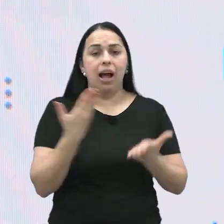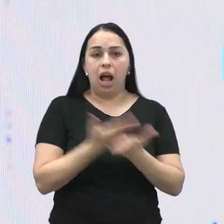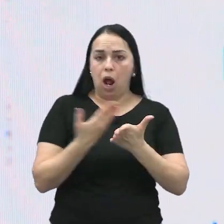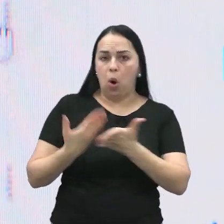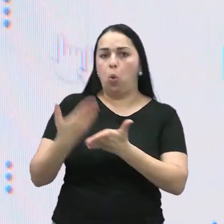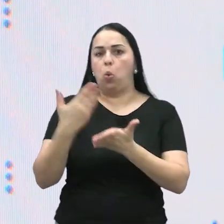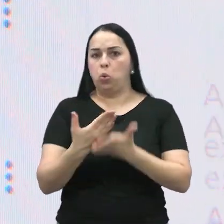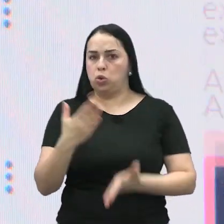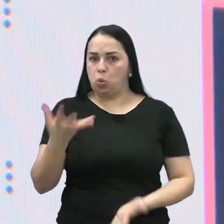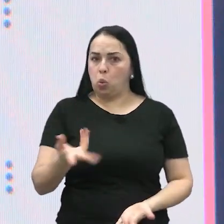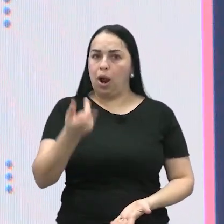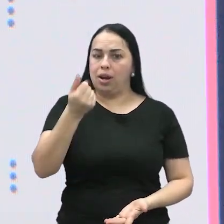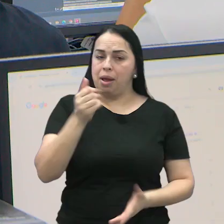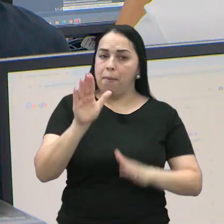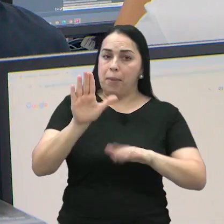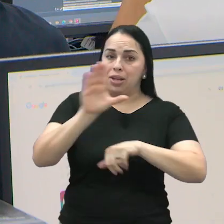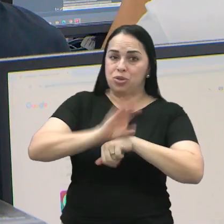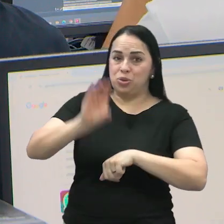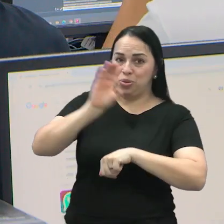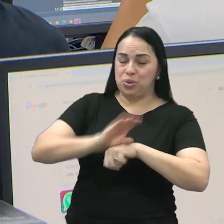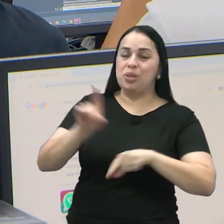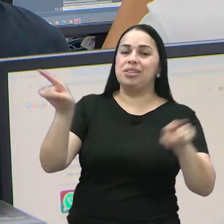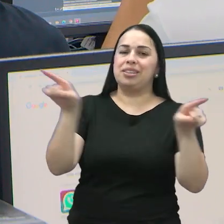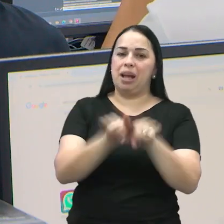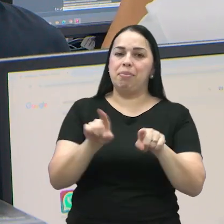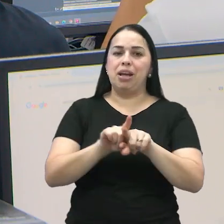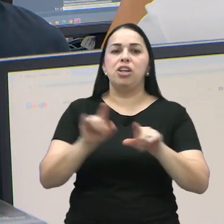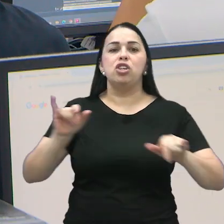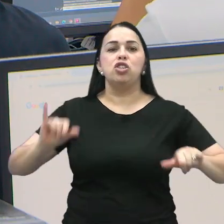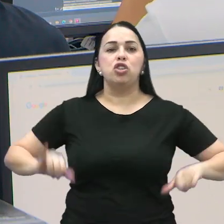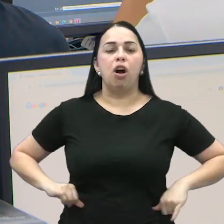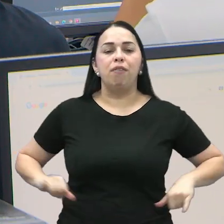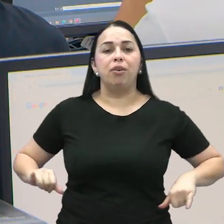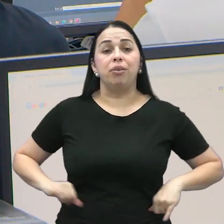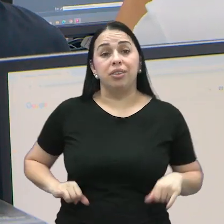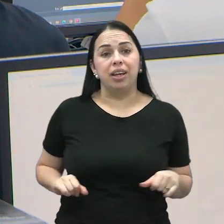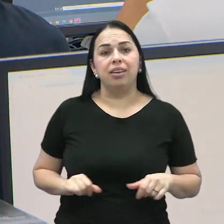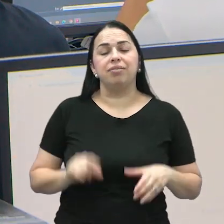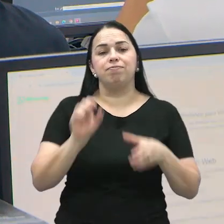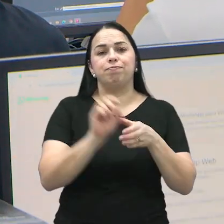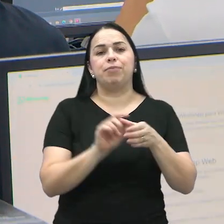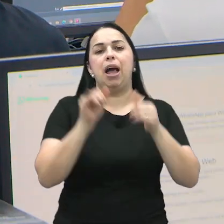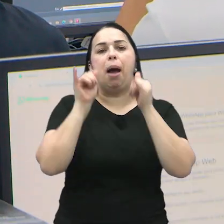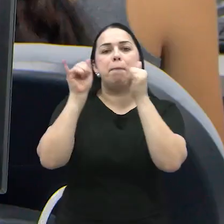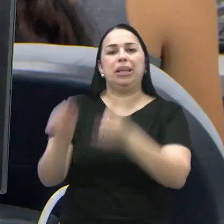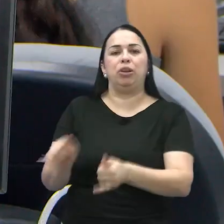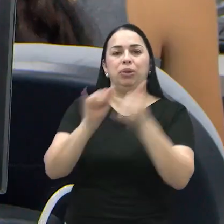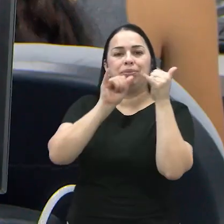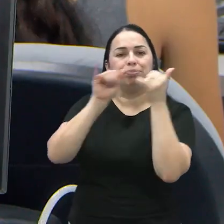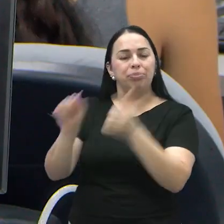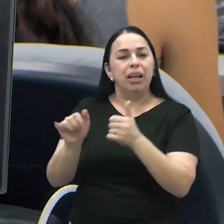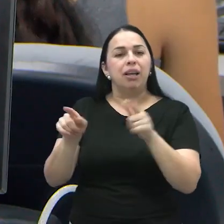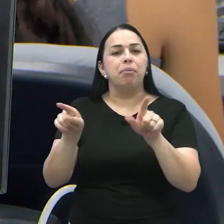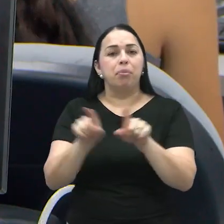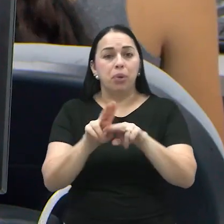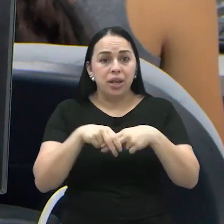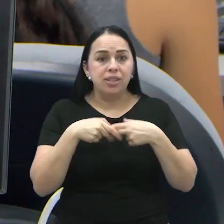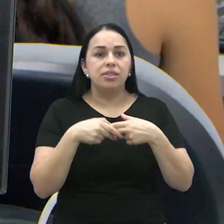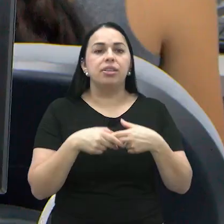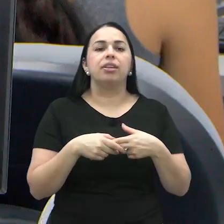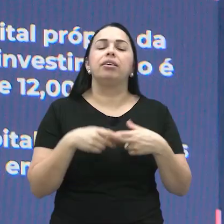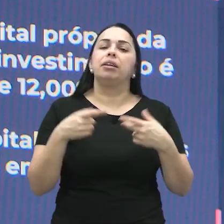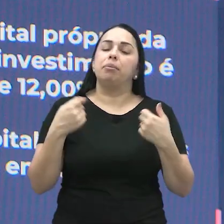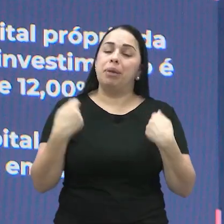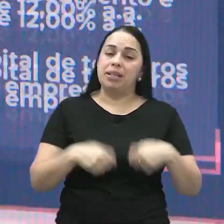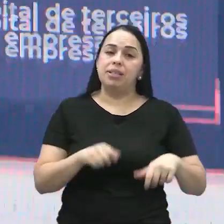de qualidade e atrativo, os cursos EAD também sofrem com alta taxa de evasão. Por isso, é preciso